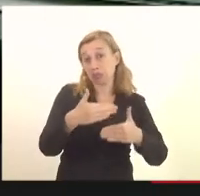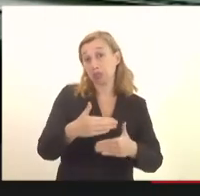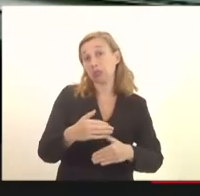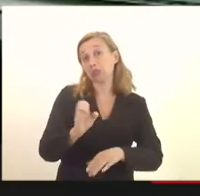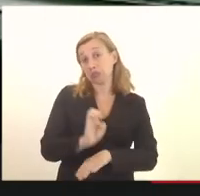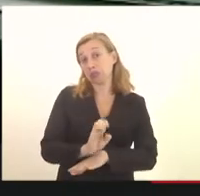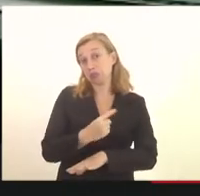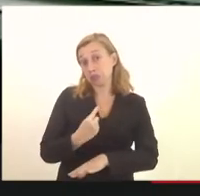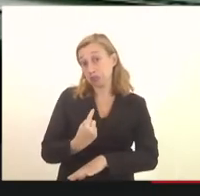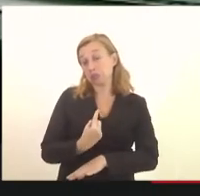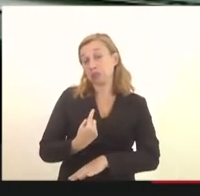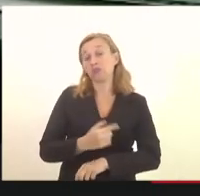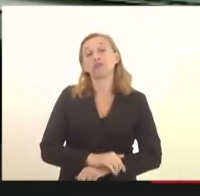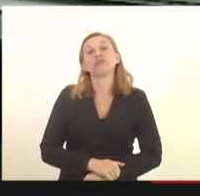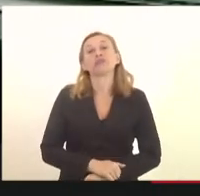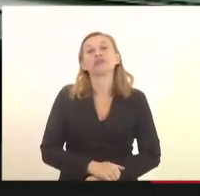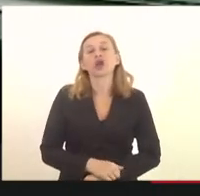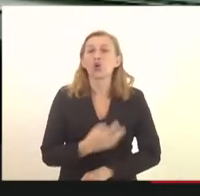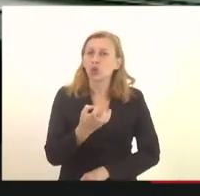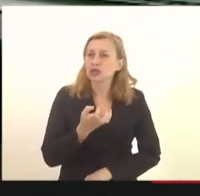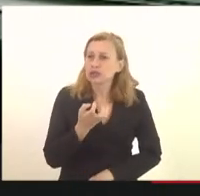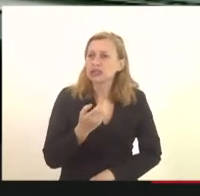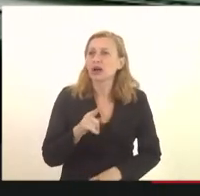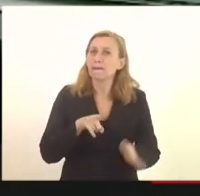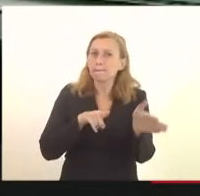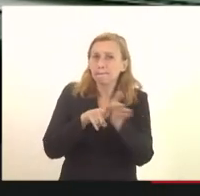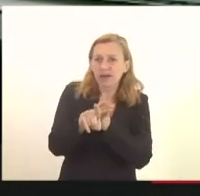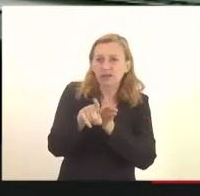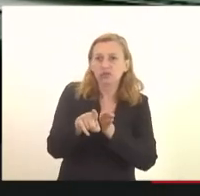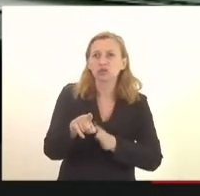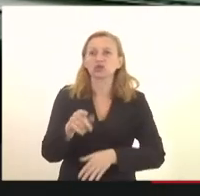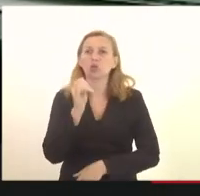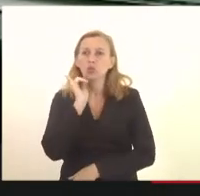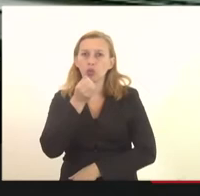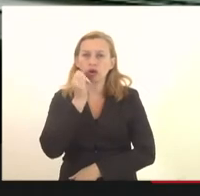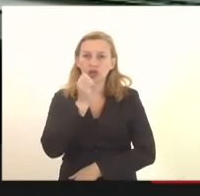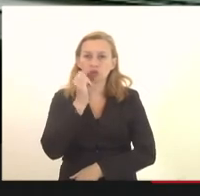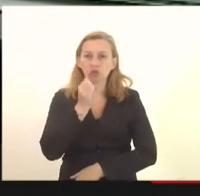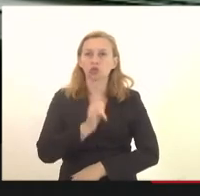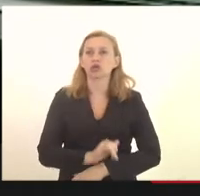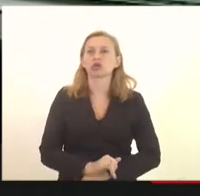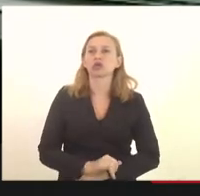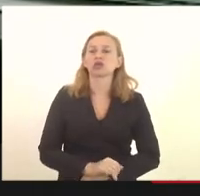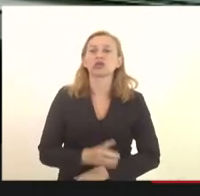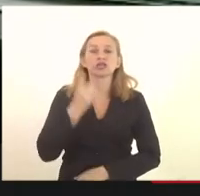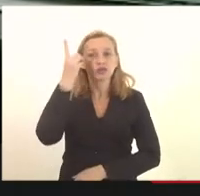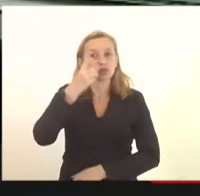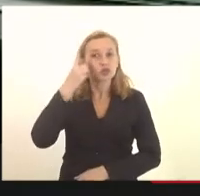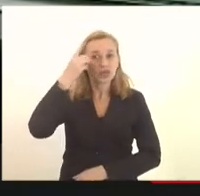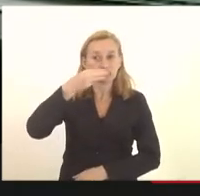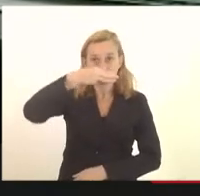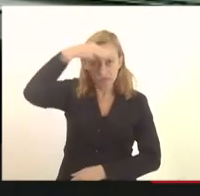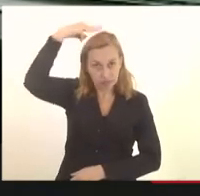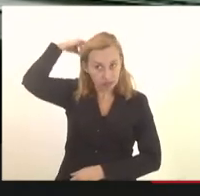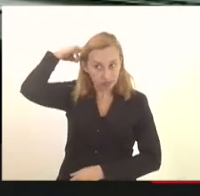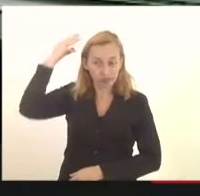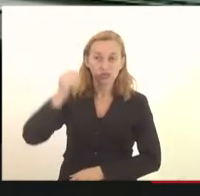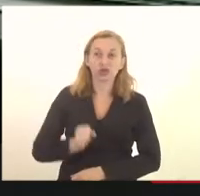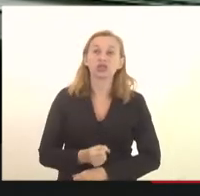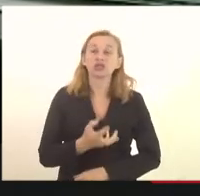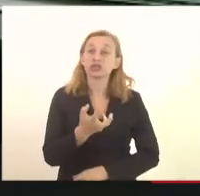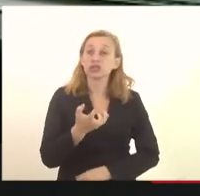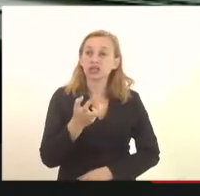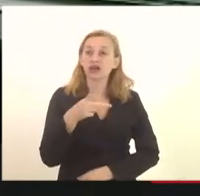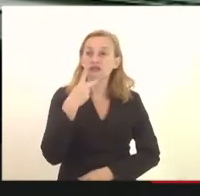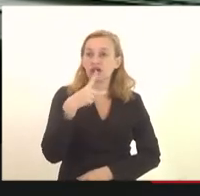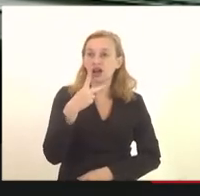estado. Eu queria perguntar ao nosso relator, deputado Márcio Pacheco, se quer